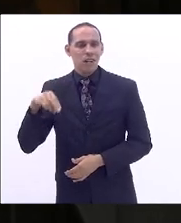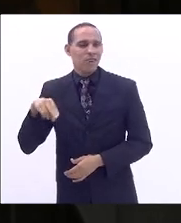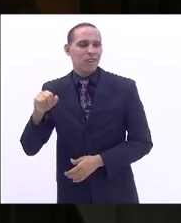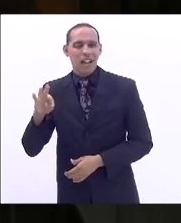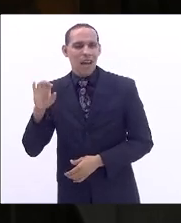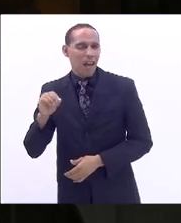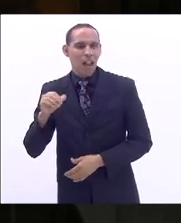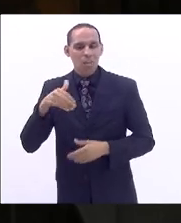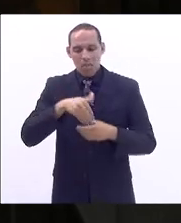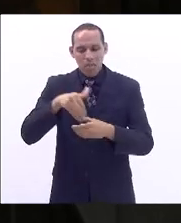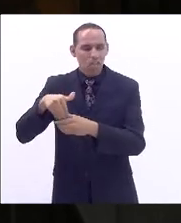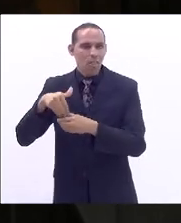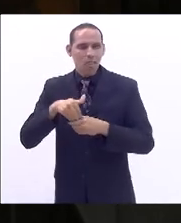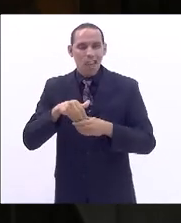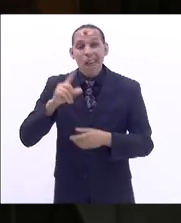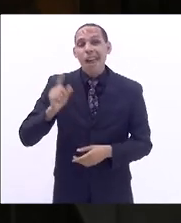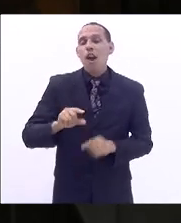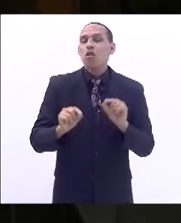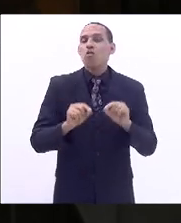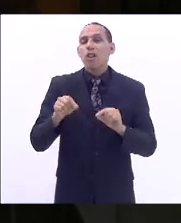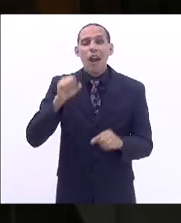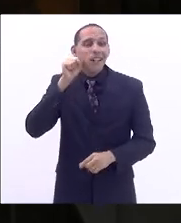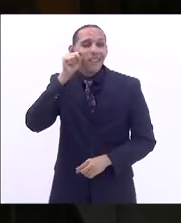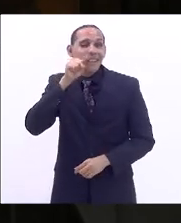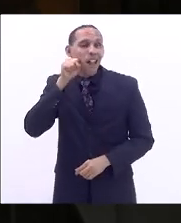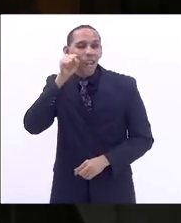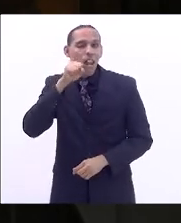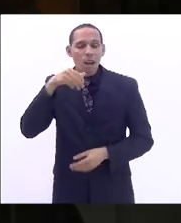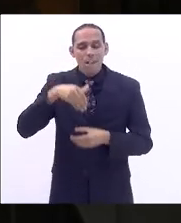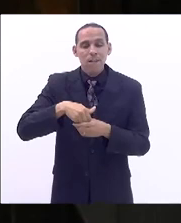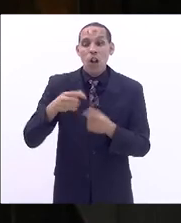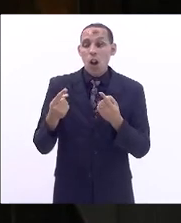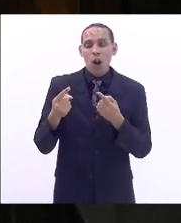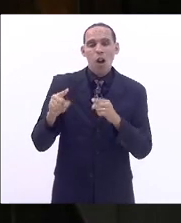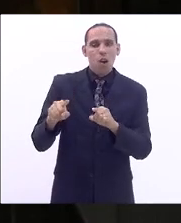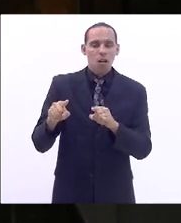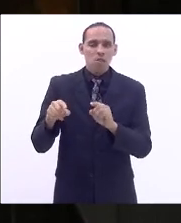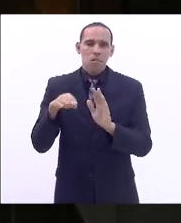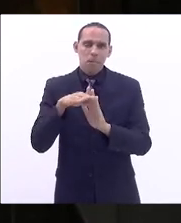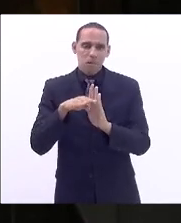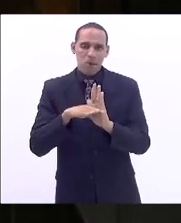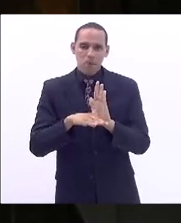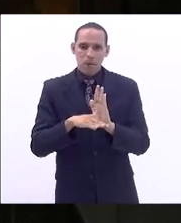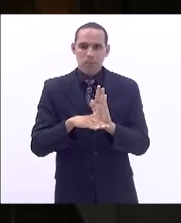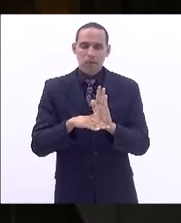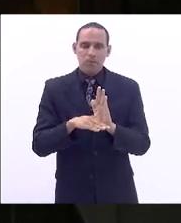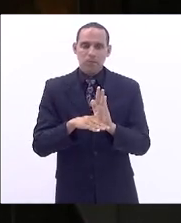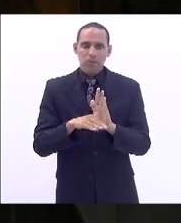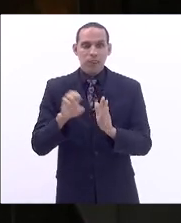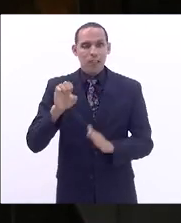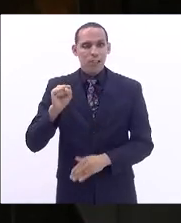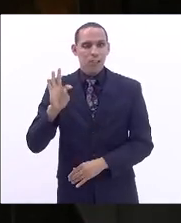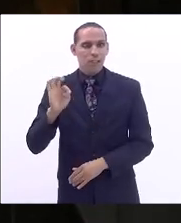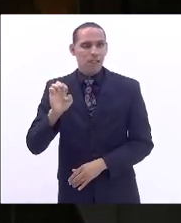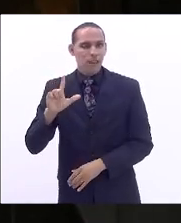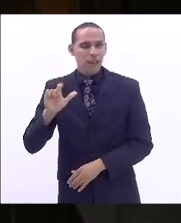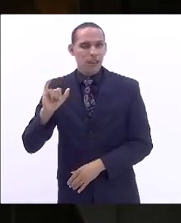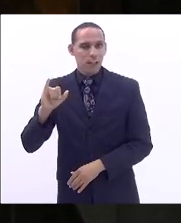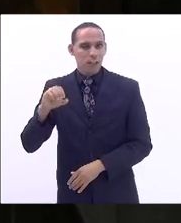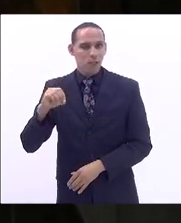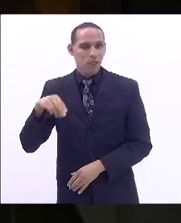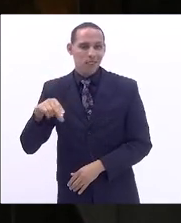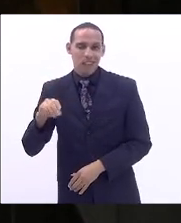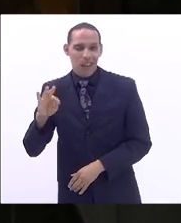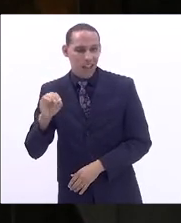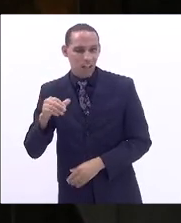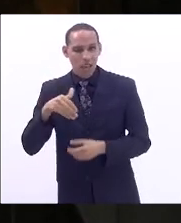estelionato eleitoral são os senadores que votaram contra essas medidas estelionato eleitoral só